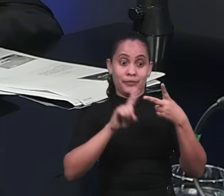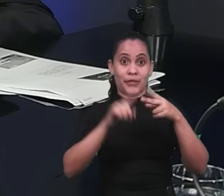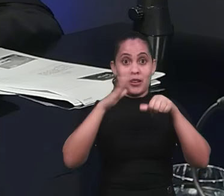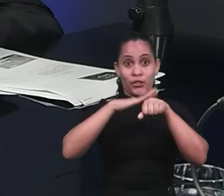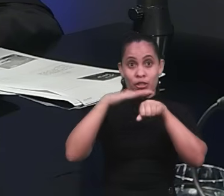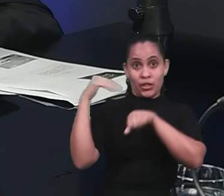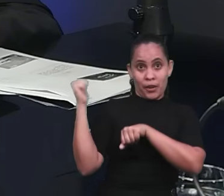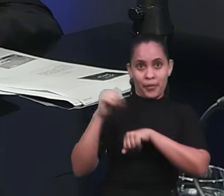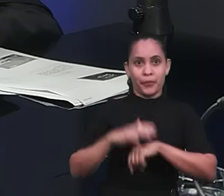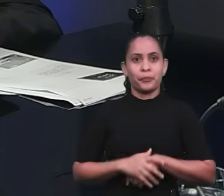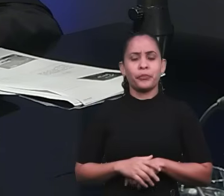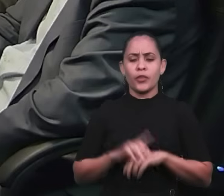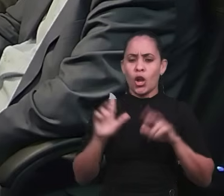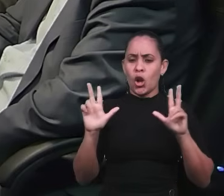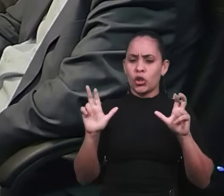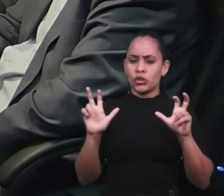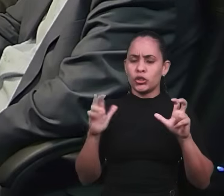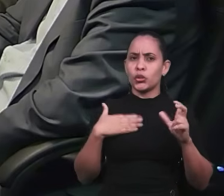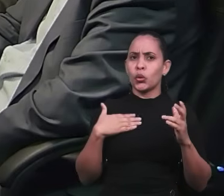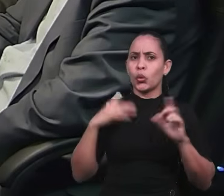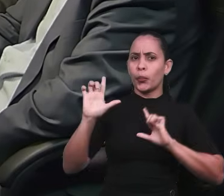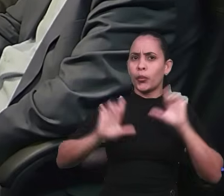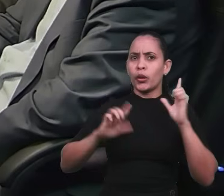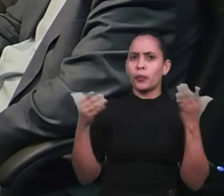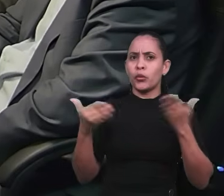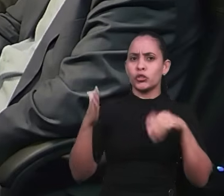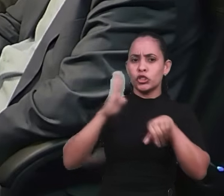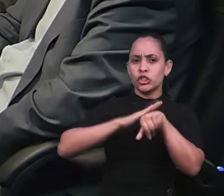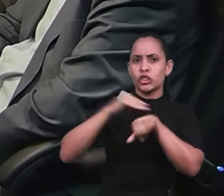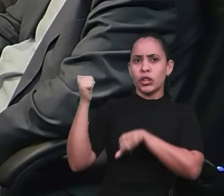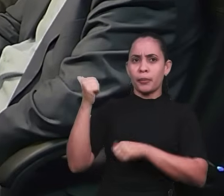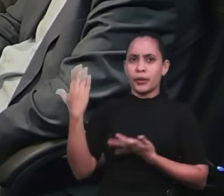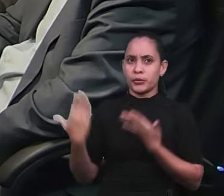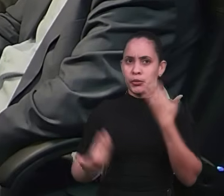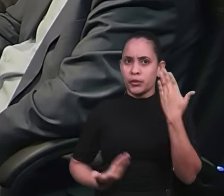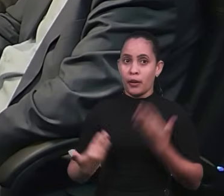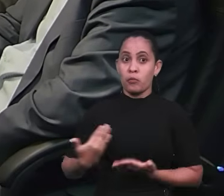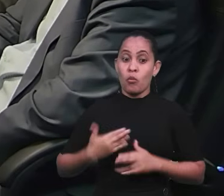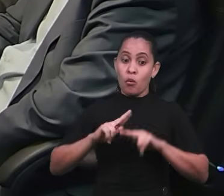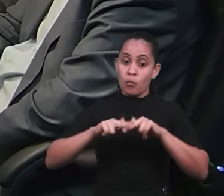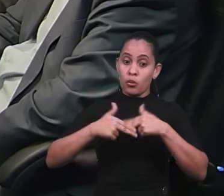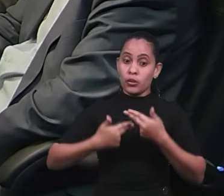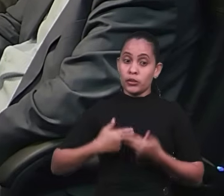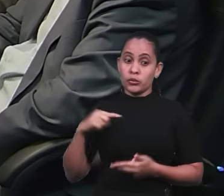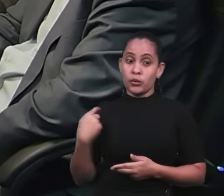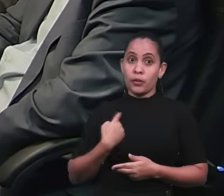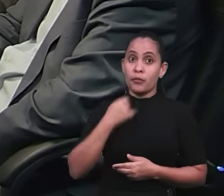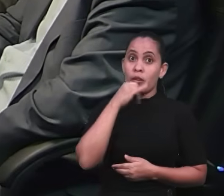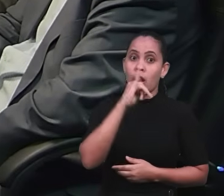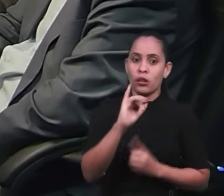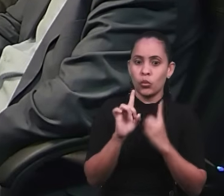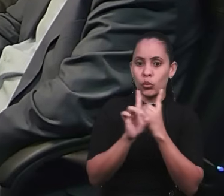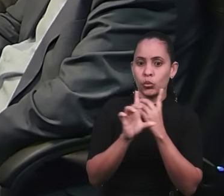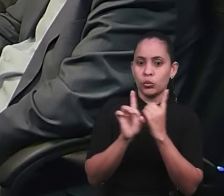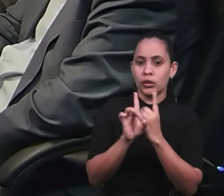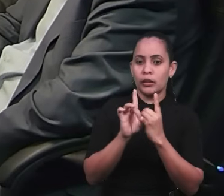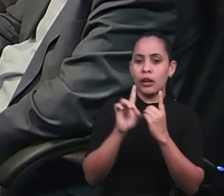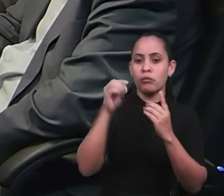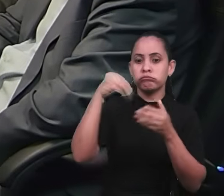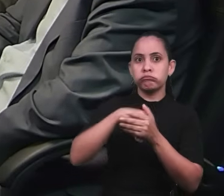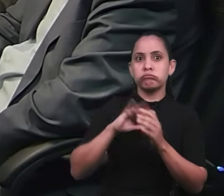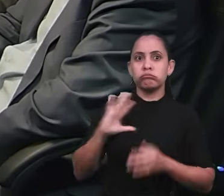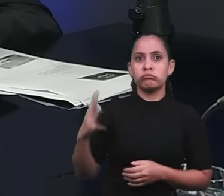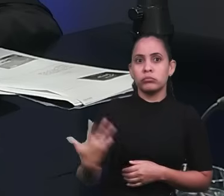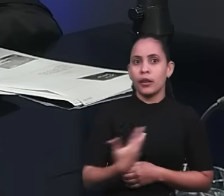é O Chamado do Servo. Exatamente. Por isso que nós estamos dando essa introdução sobre a doutrina da salvação, onde